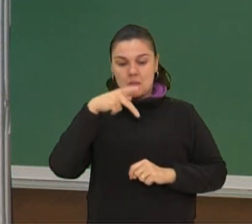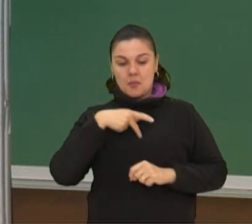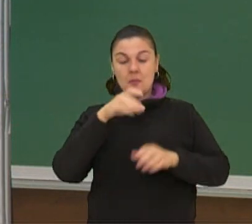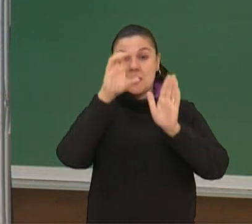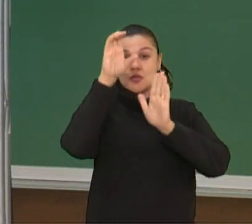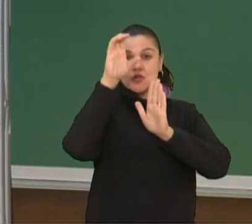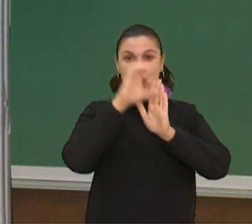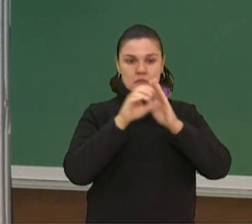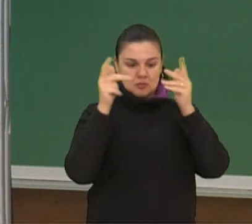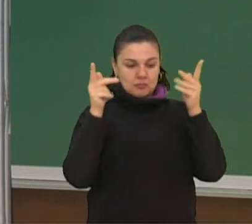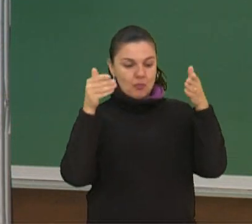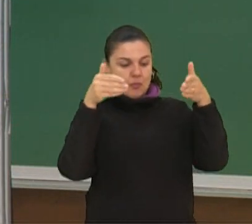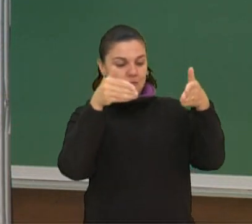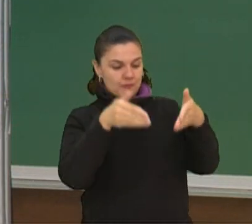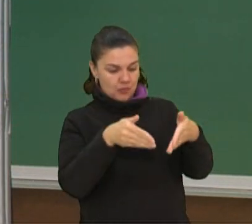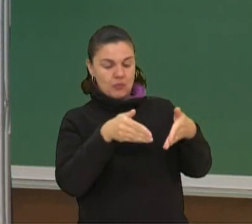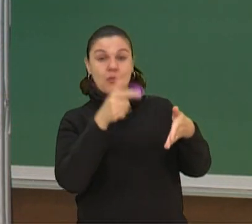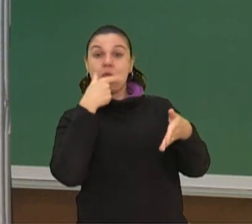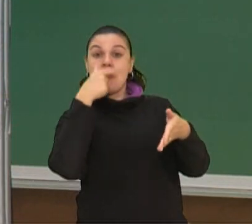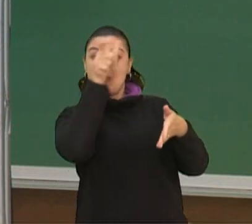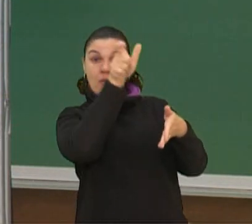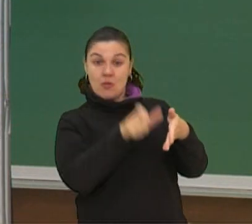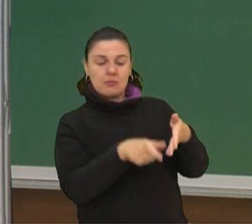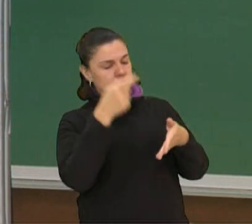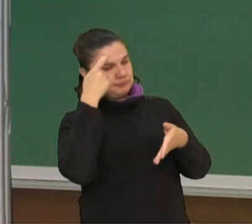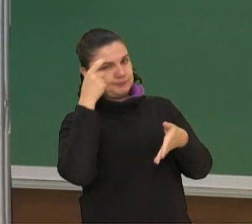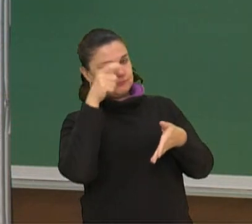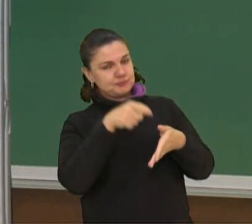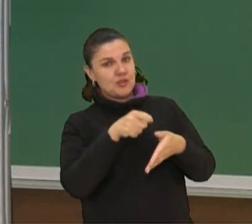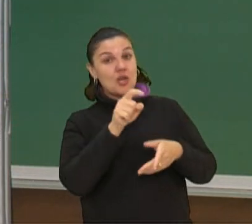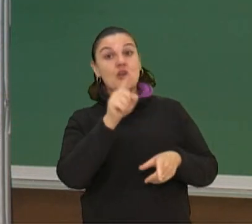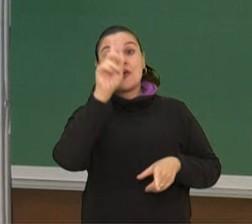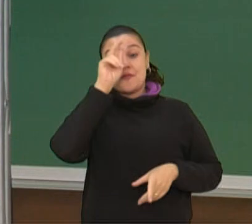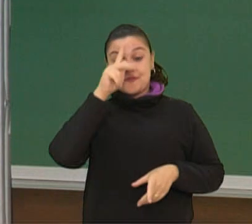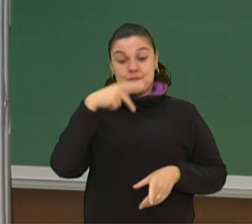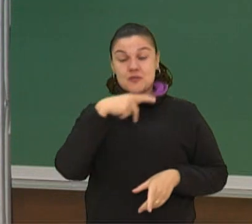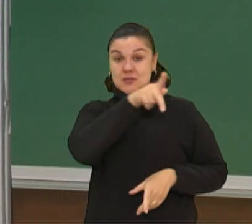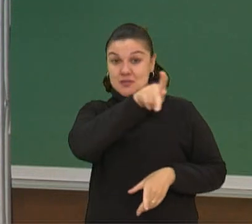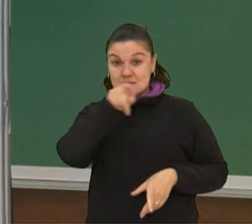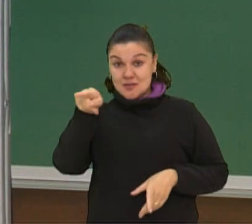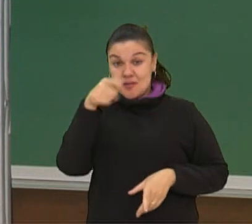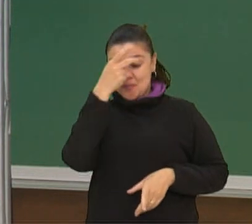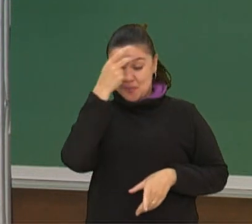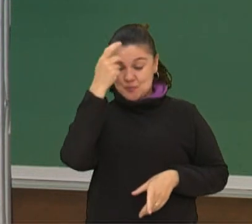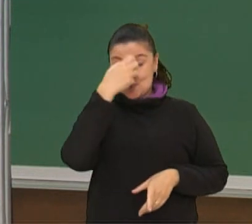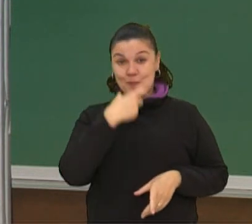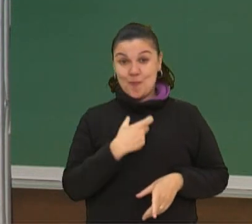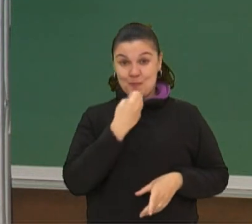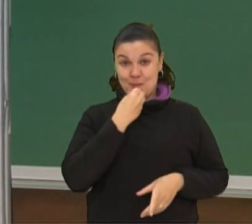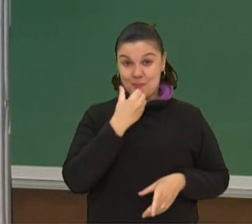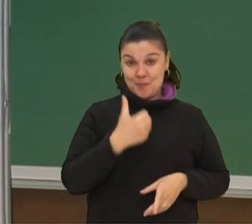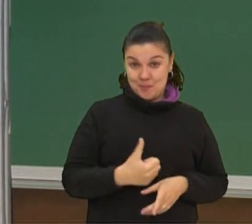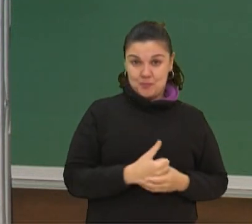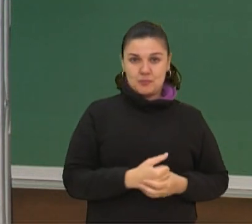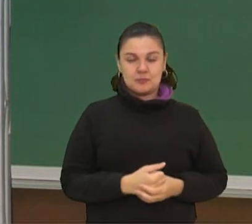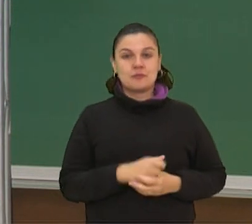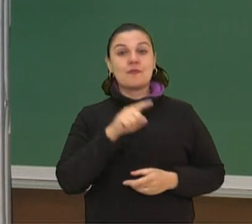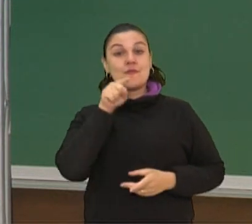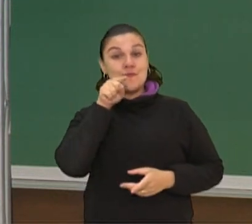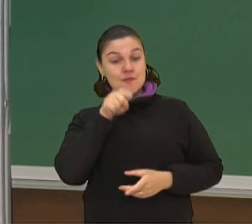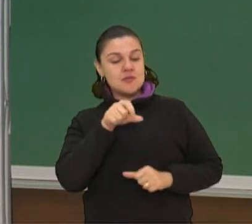buscar coisas boas, mesmo diante de coisas ruins. Isso é, cuidar de si. Então, prestou